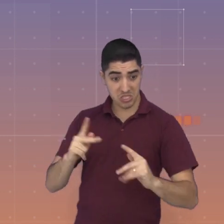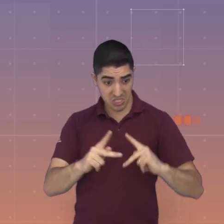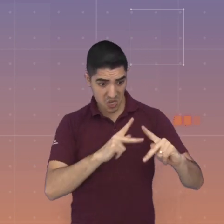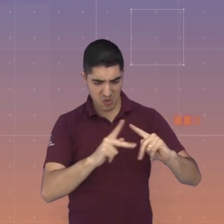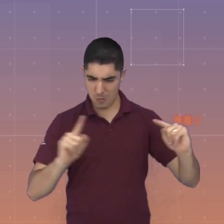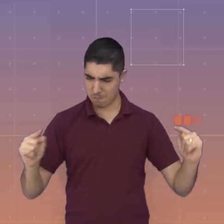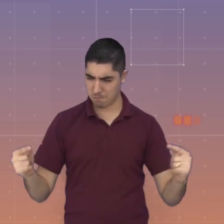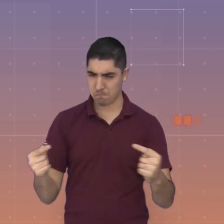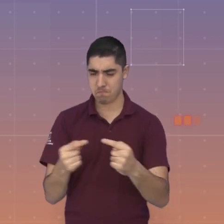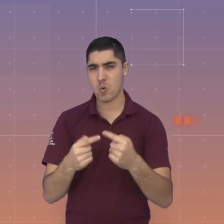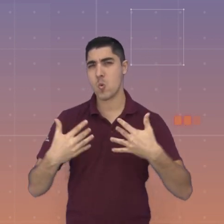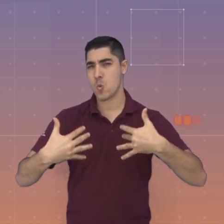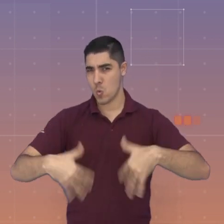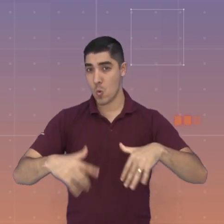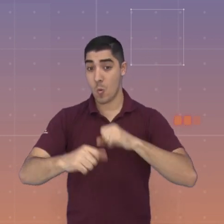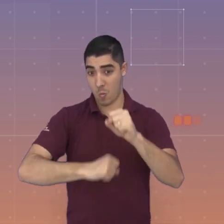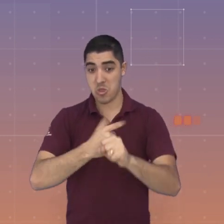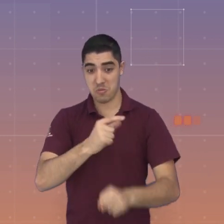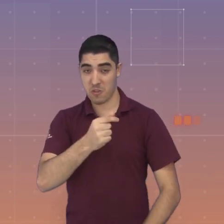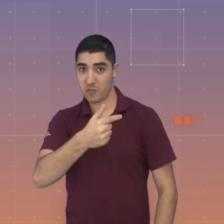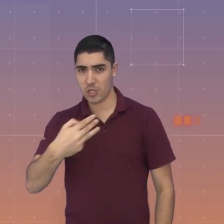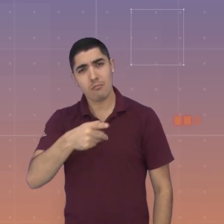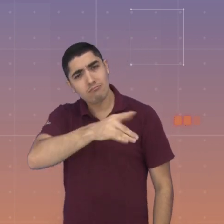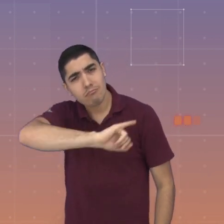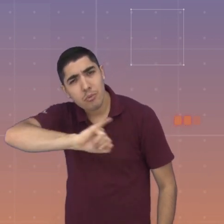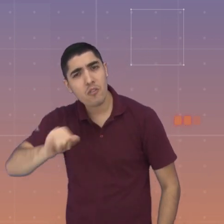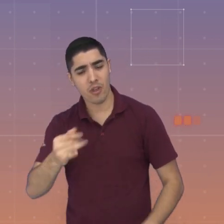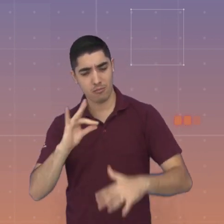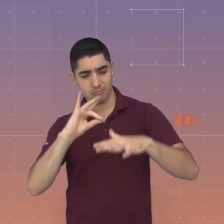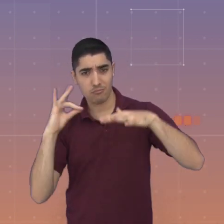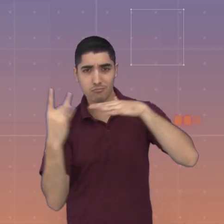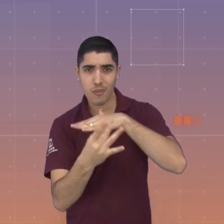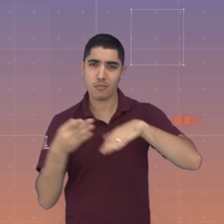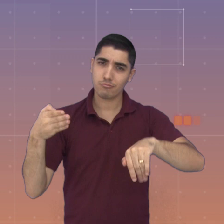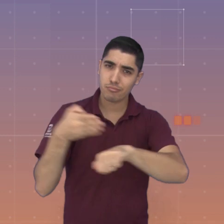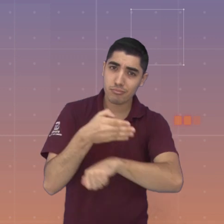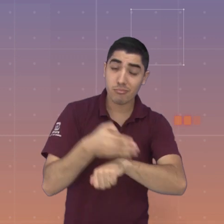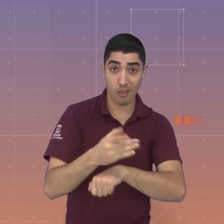José foi destaque em 2023. Aproveita para seguir as nossas redes